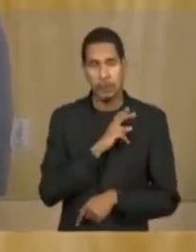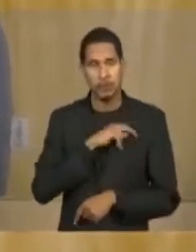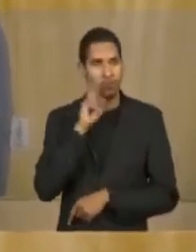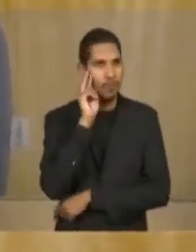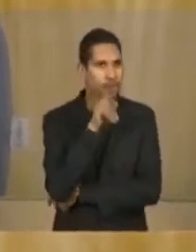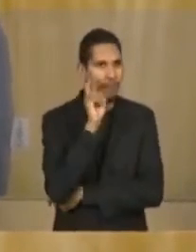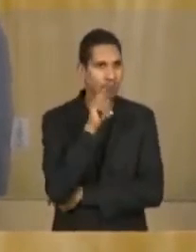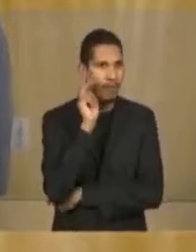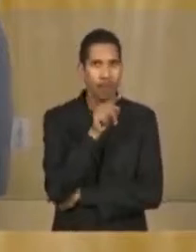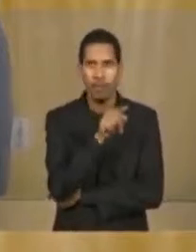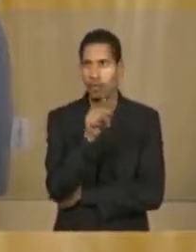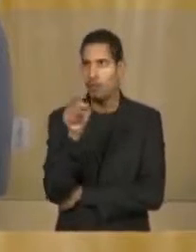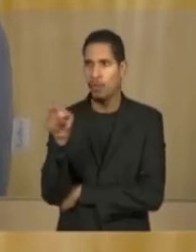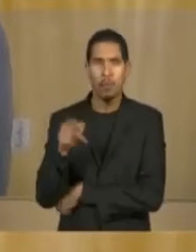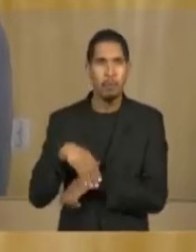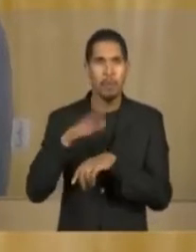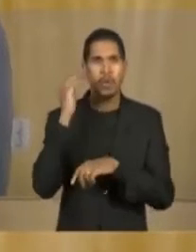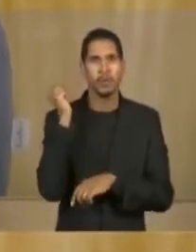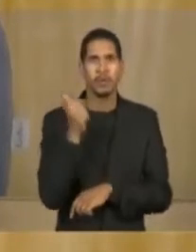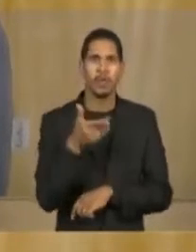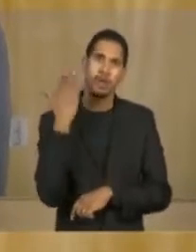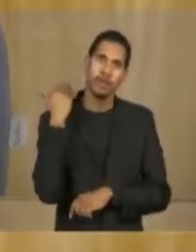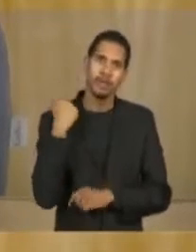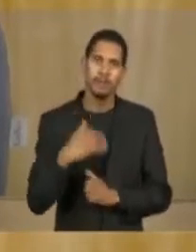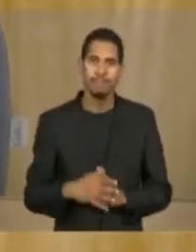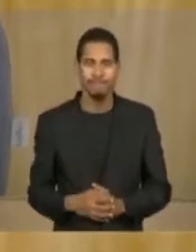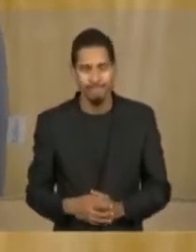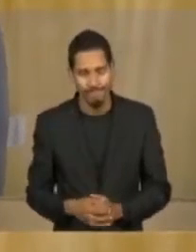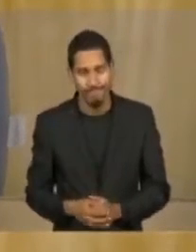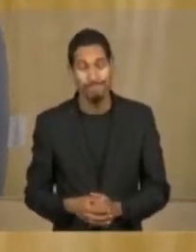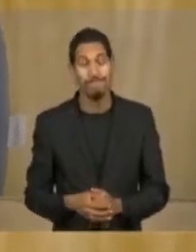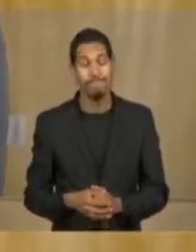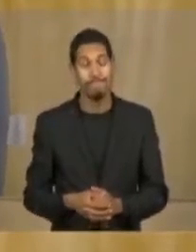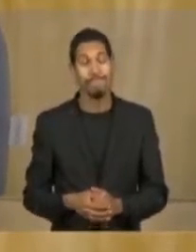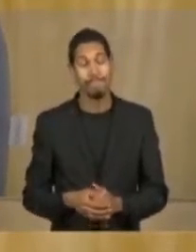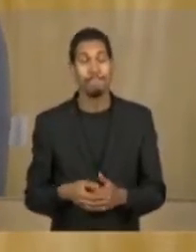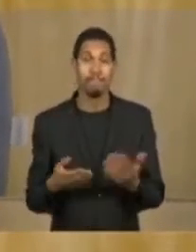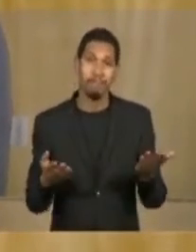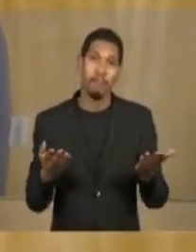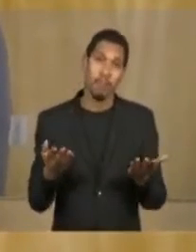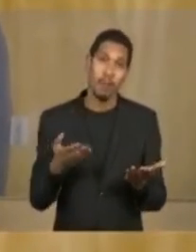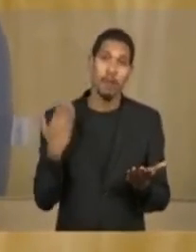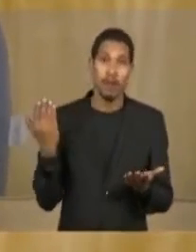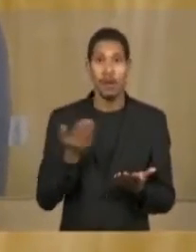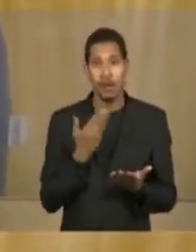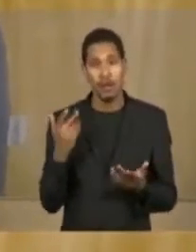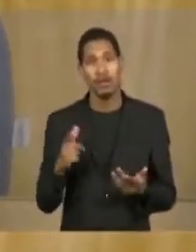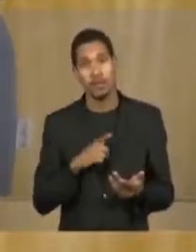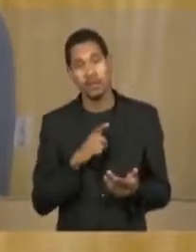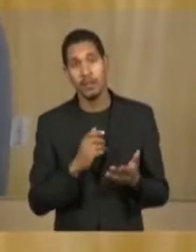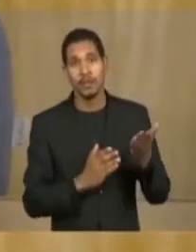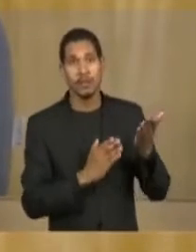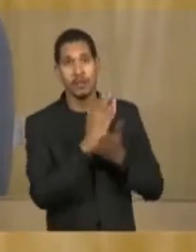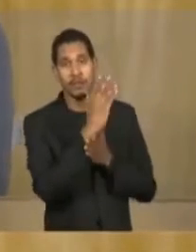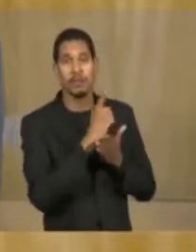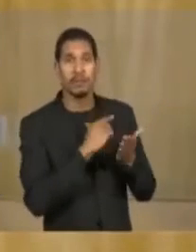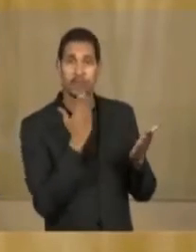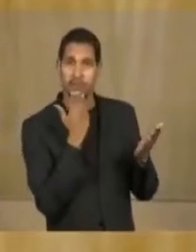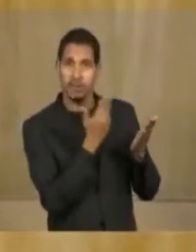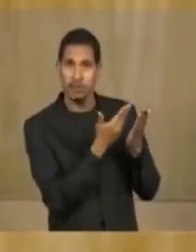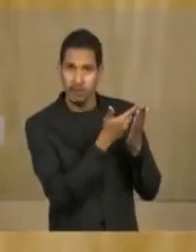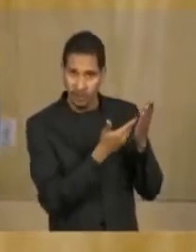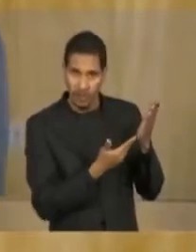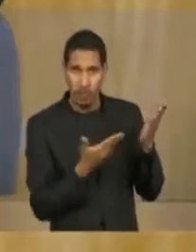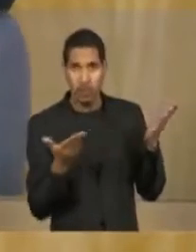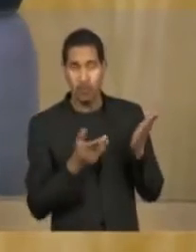gente observava antes. E eu fiz nós, né, na Comissão de Finanças, aprovamos um requerimento hoje,